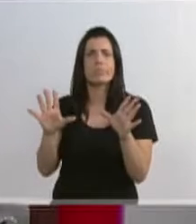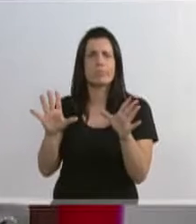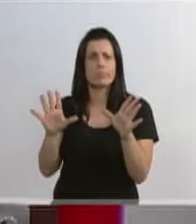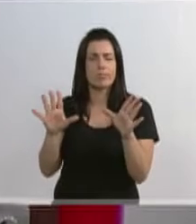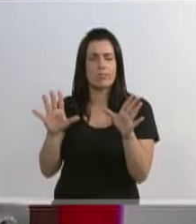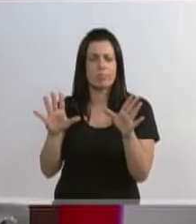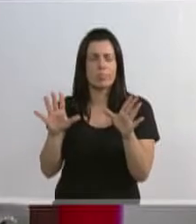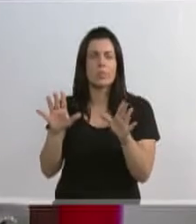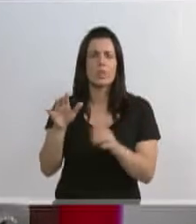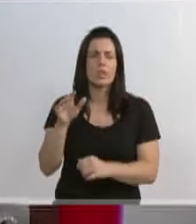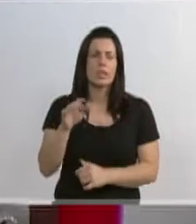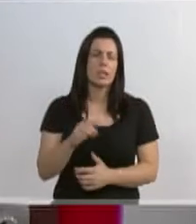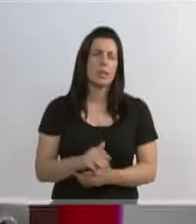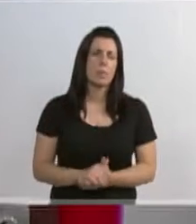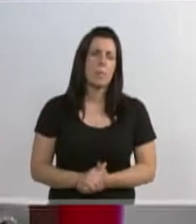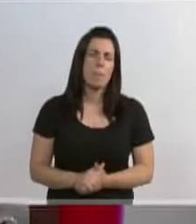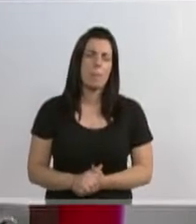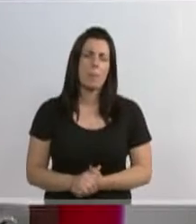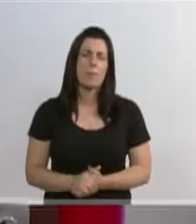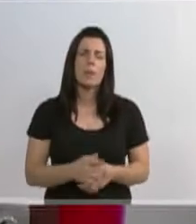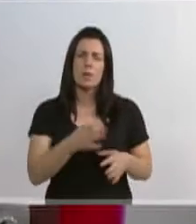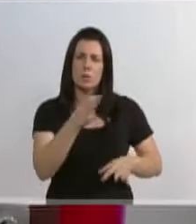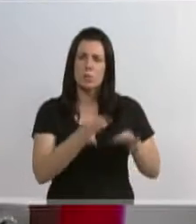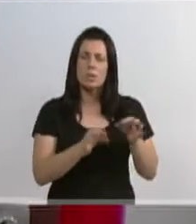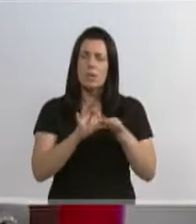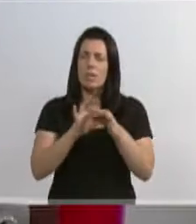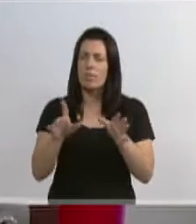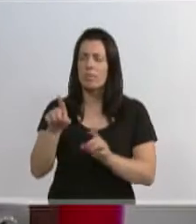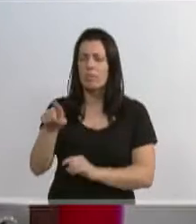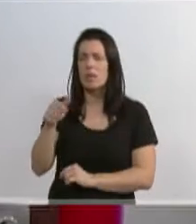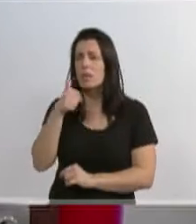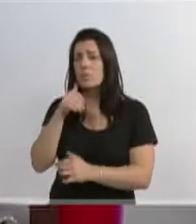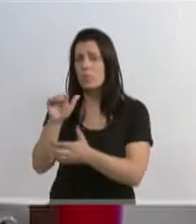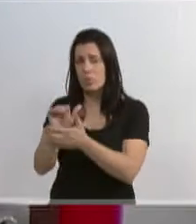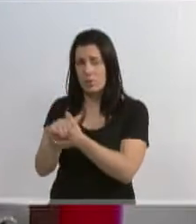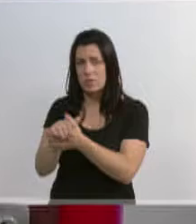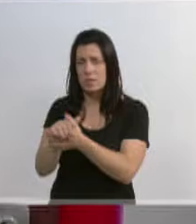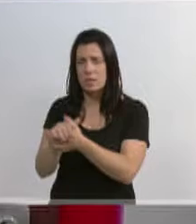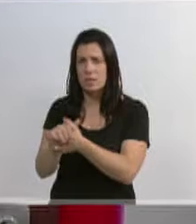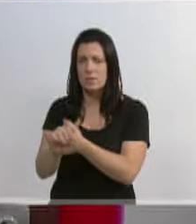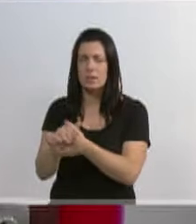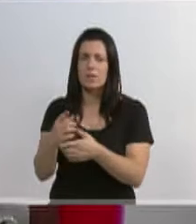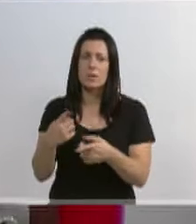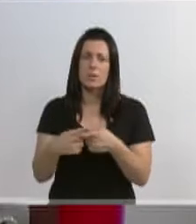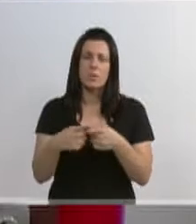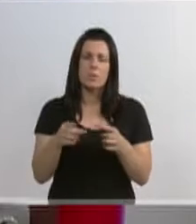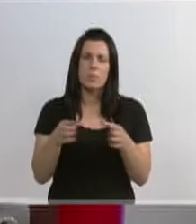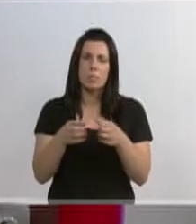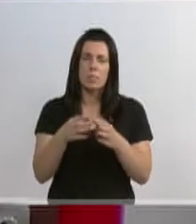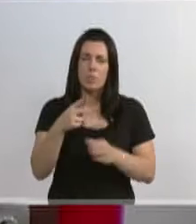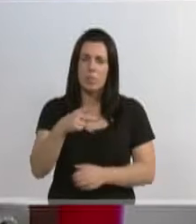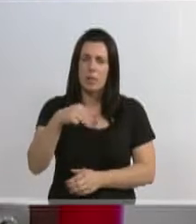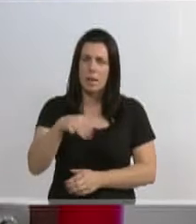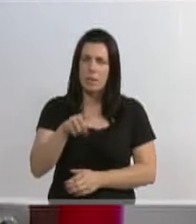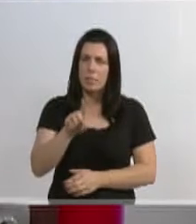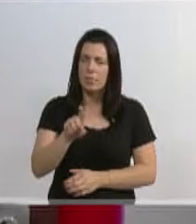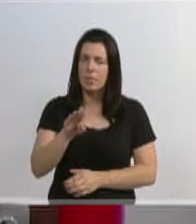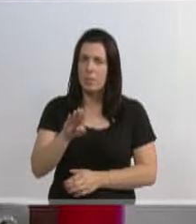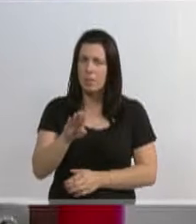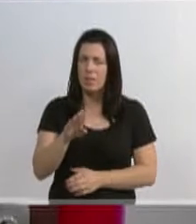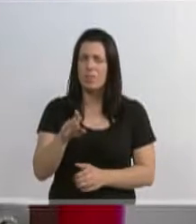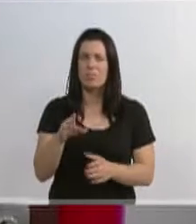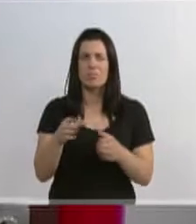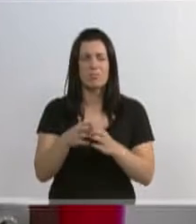absolveu a mulher do ex-deputado Eduardo Cunha, que é do PMDB, que é do meu partido, né, e